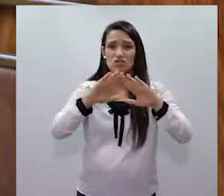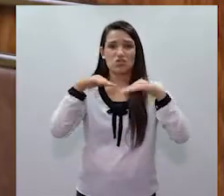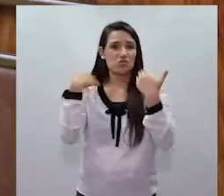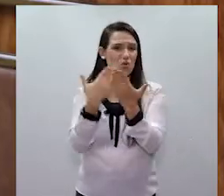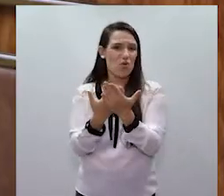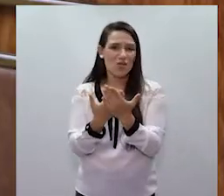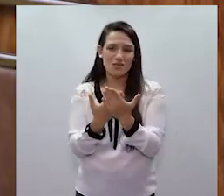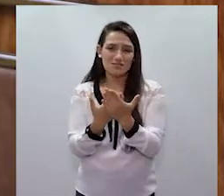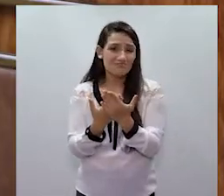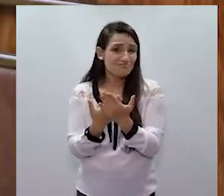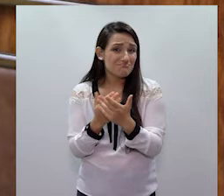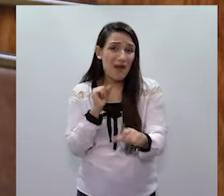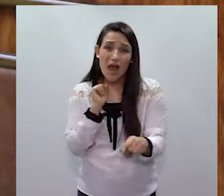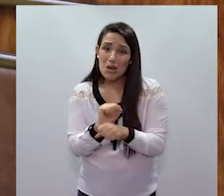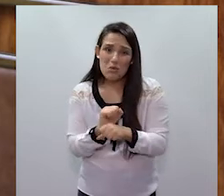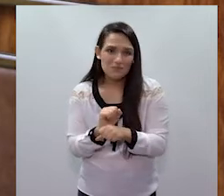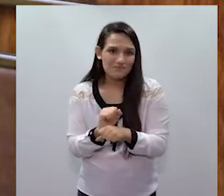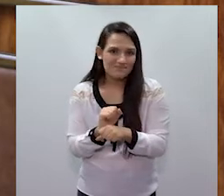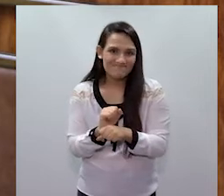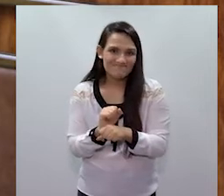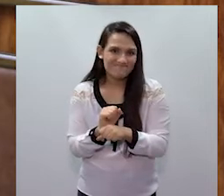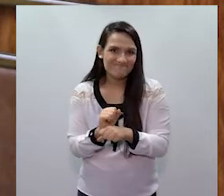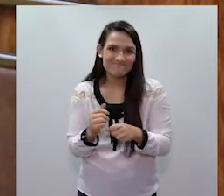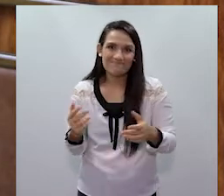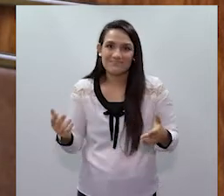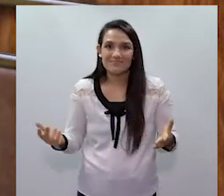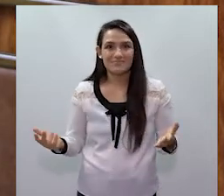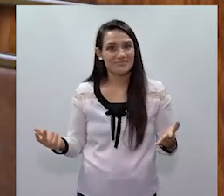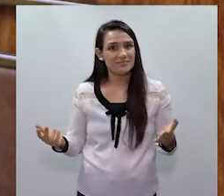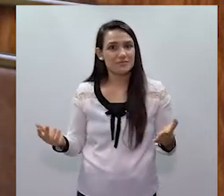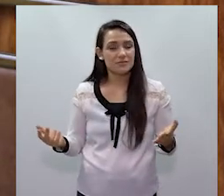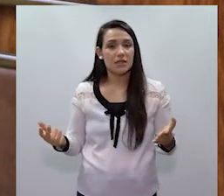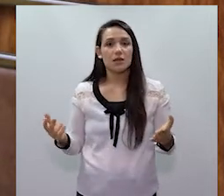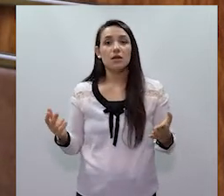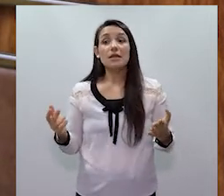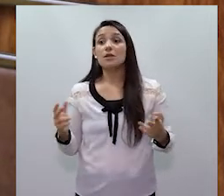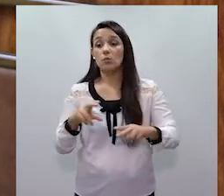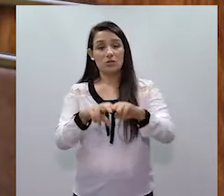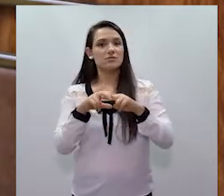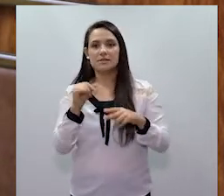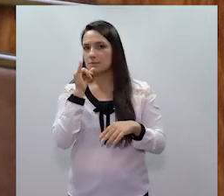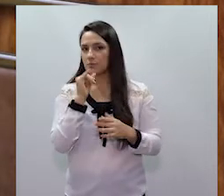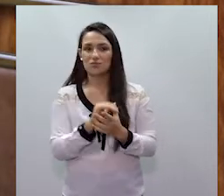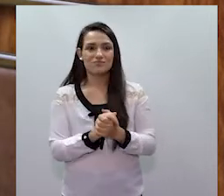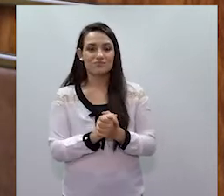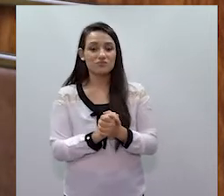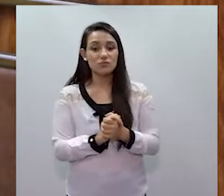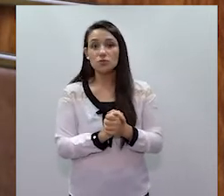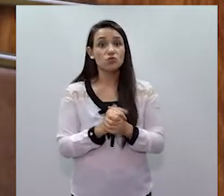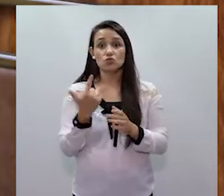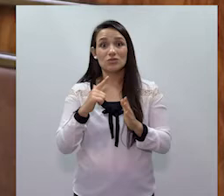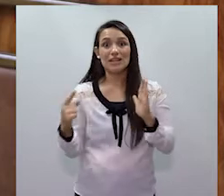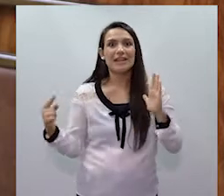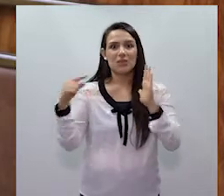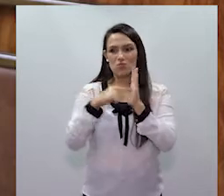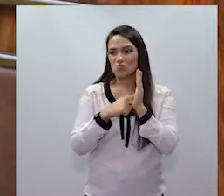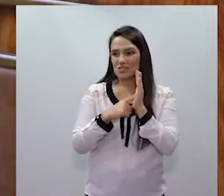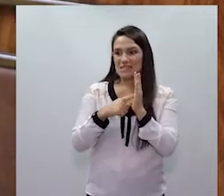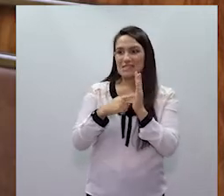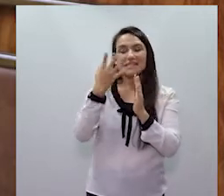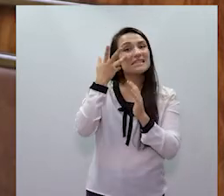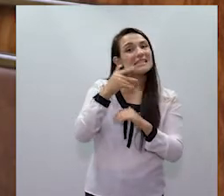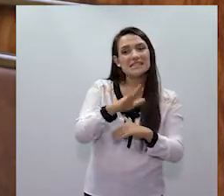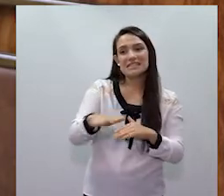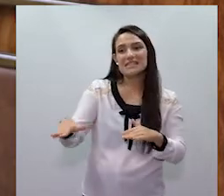as escolas, as notificações de violação dos direitos da criança caíram muito. E,